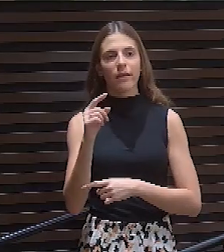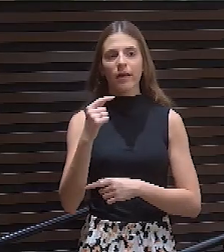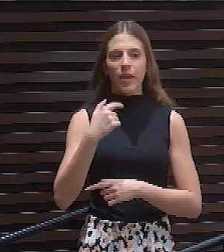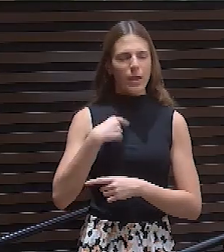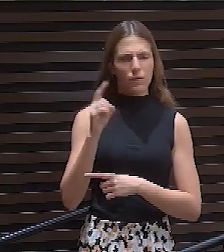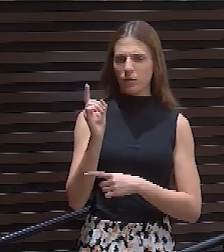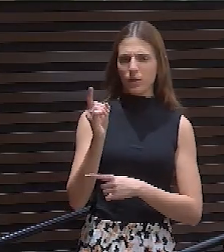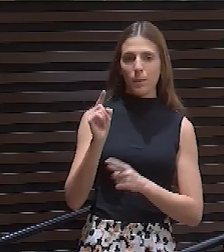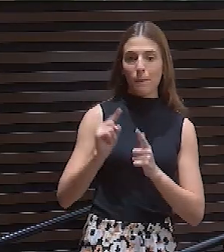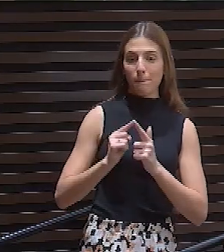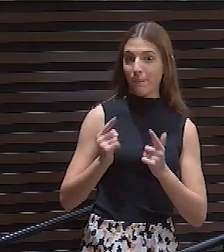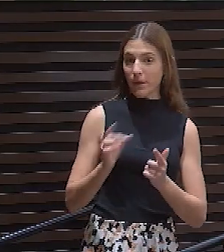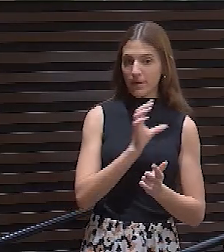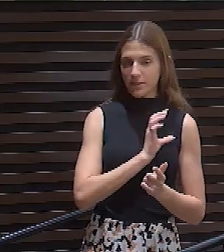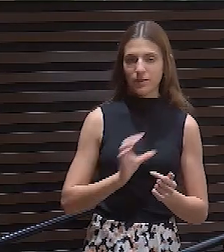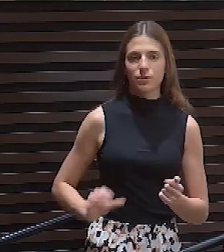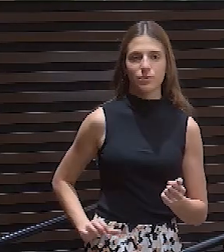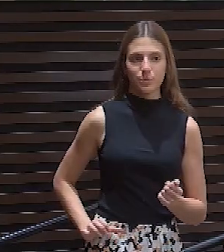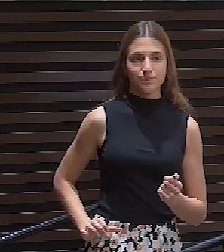Não eu, mas Cristo.